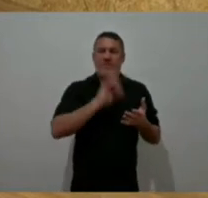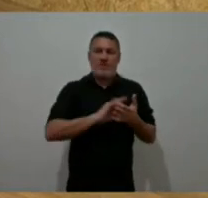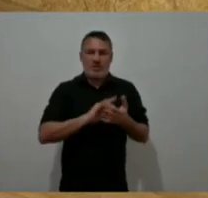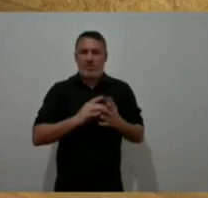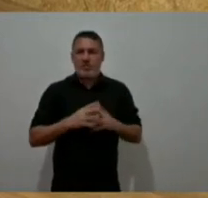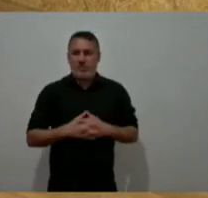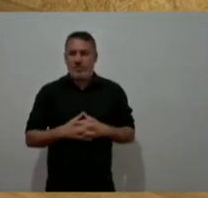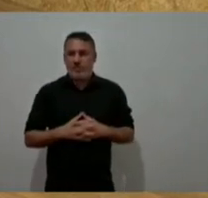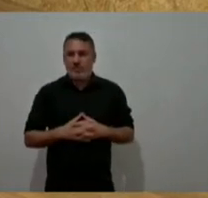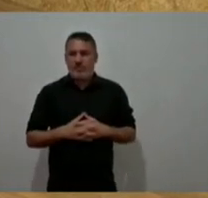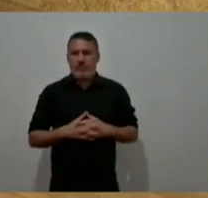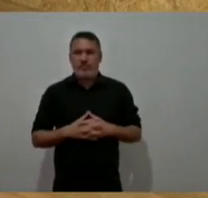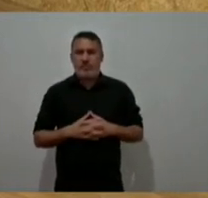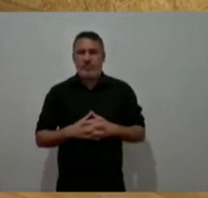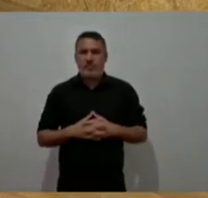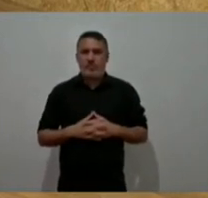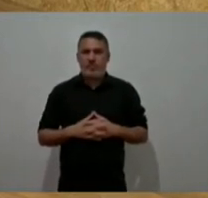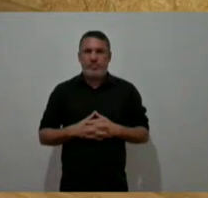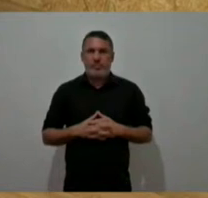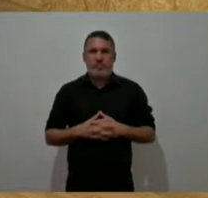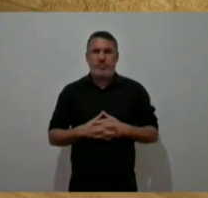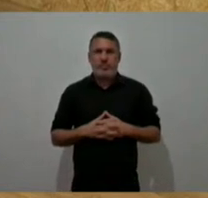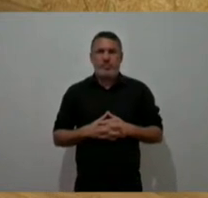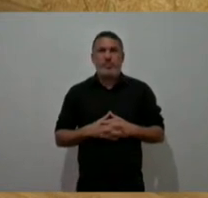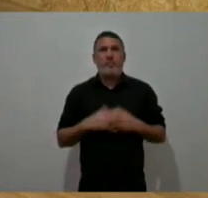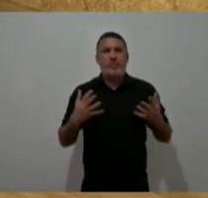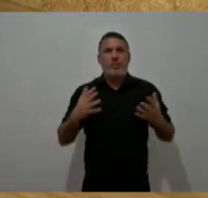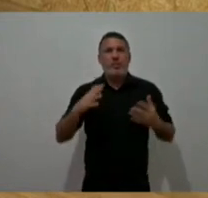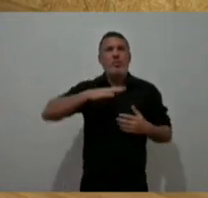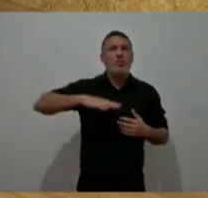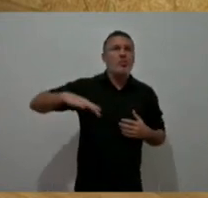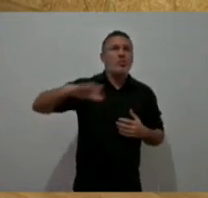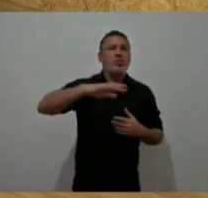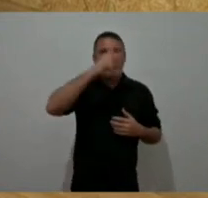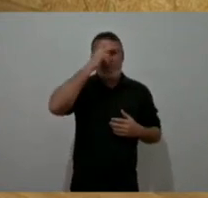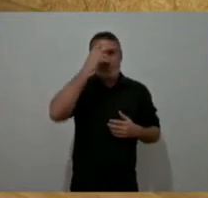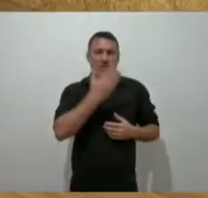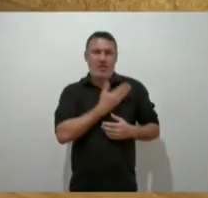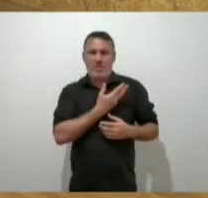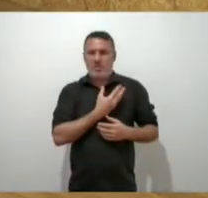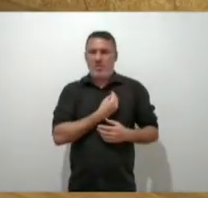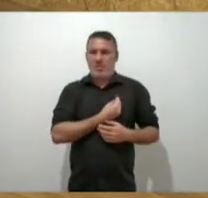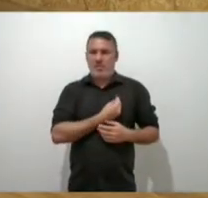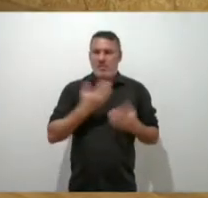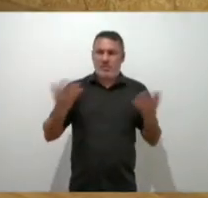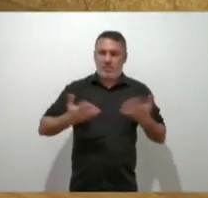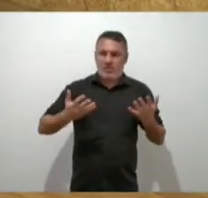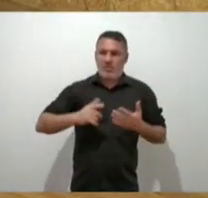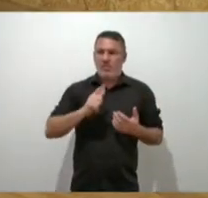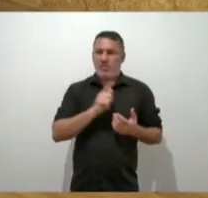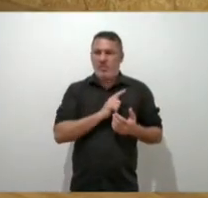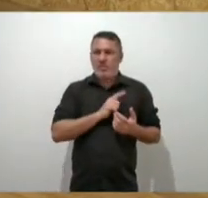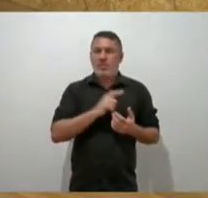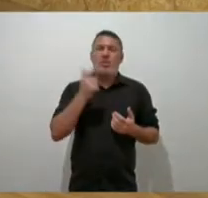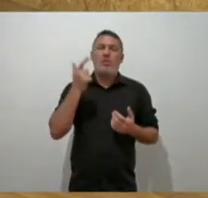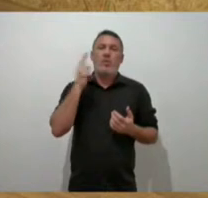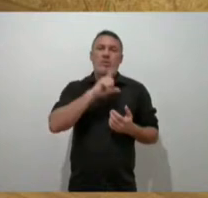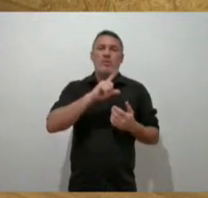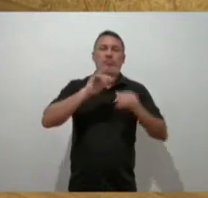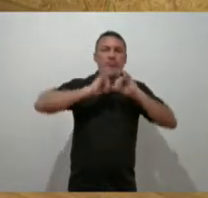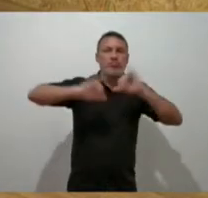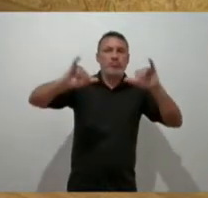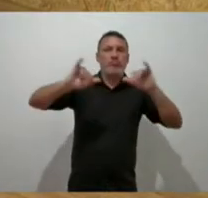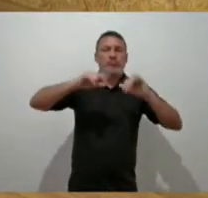Bom, para todos os colegas hoje presentes, interessados e que possam difundir essa mensagem, a gente tem,